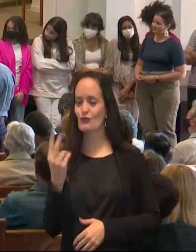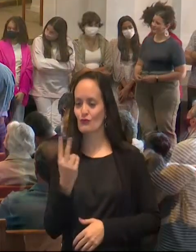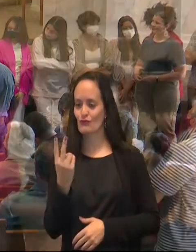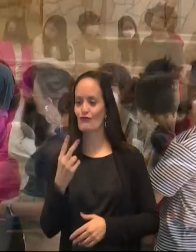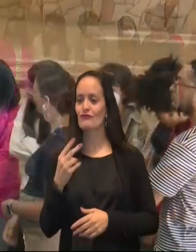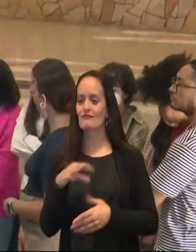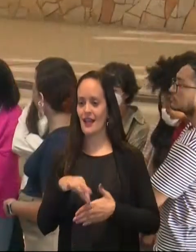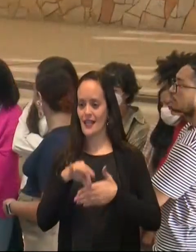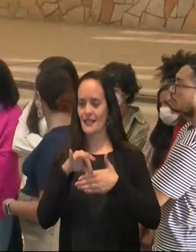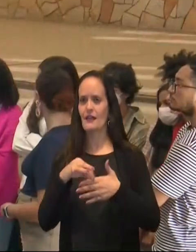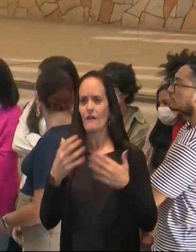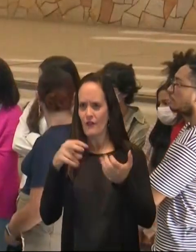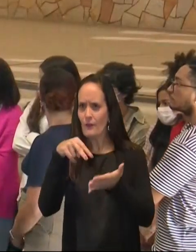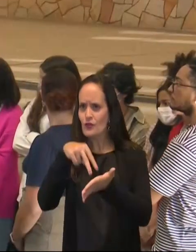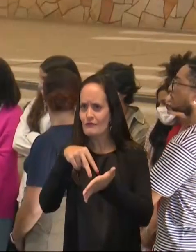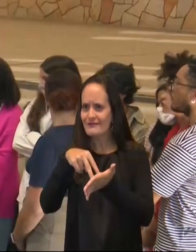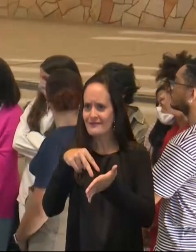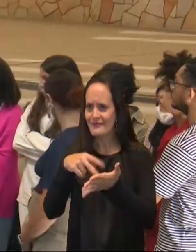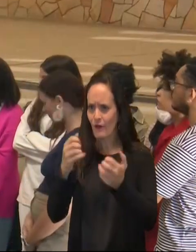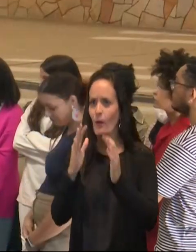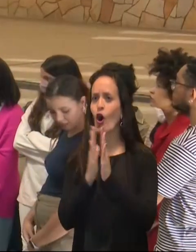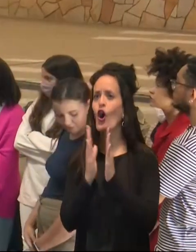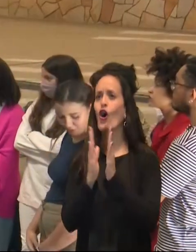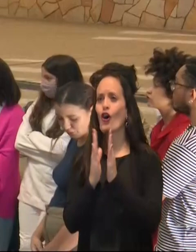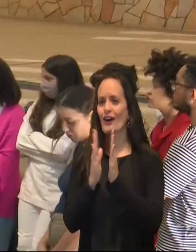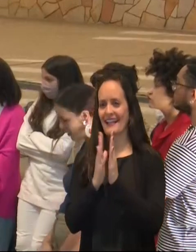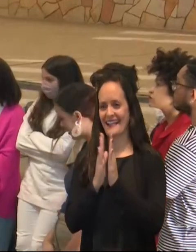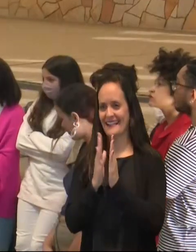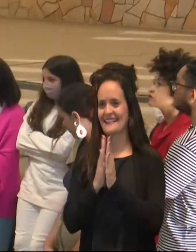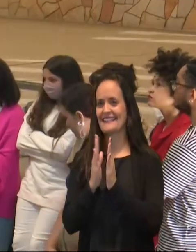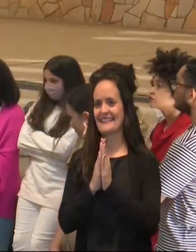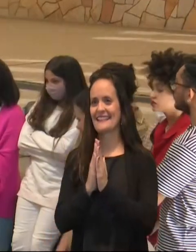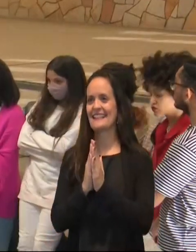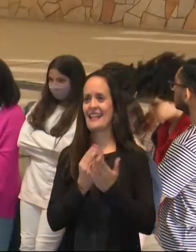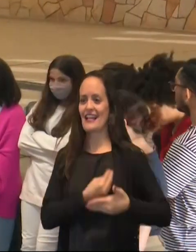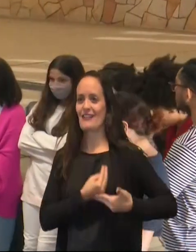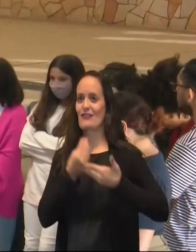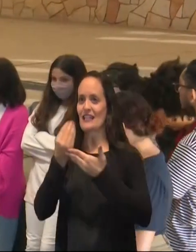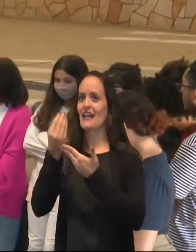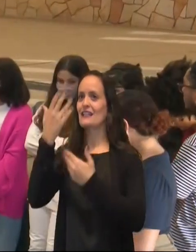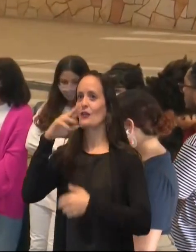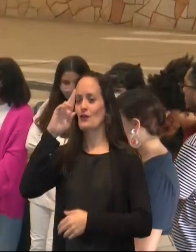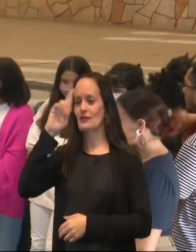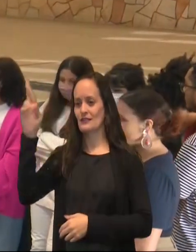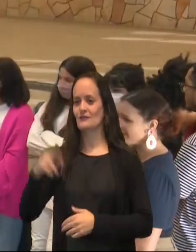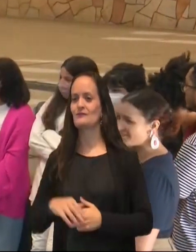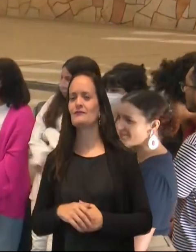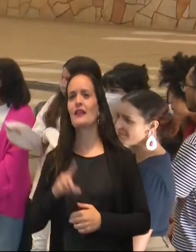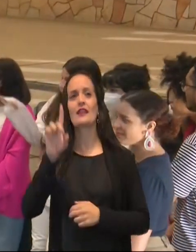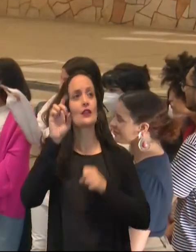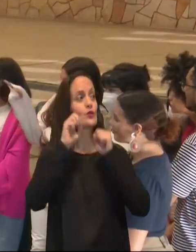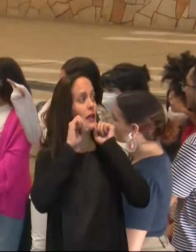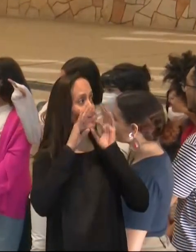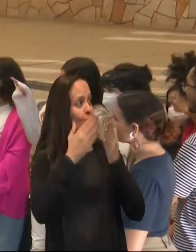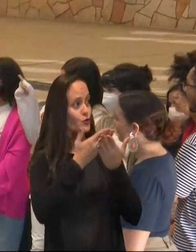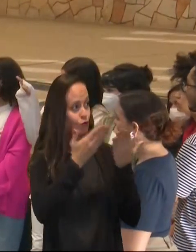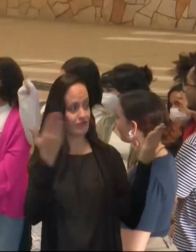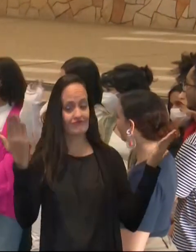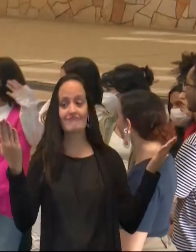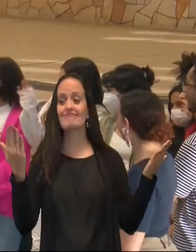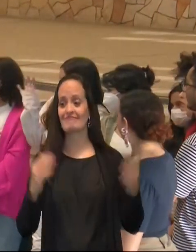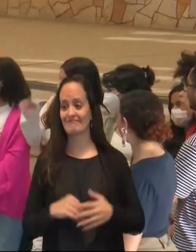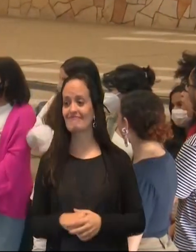então a igreja, se coloque de pé, nós vamos orar, consagrando ao Senhor a vida desses adolescentes. Que Deus abençoe a vida de vocês. Não existe nada